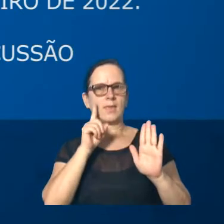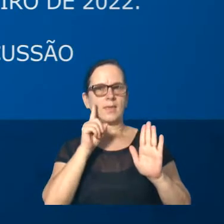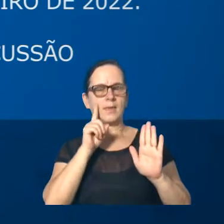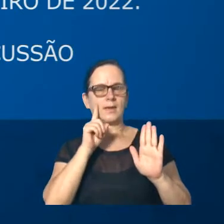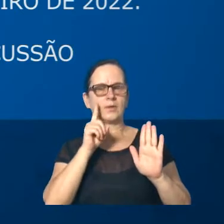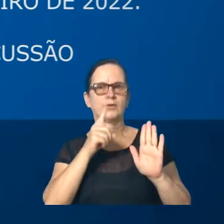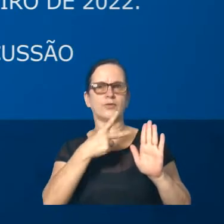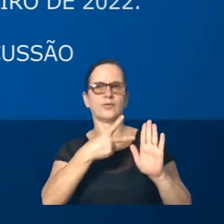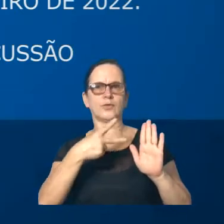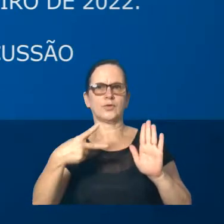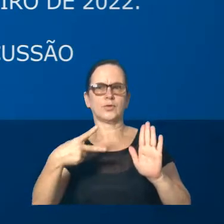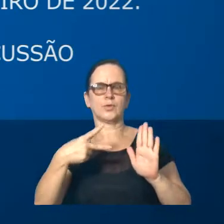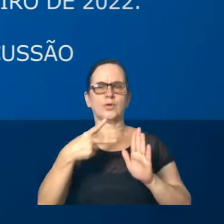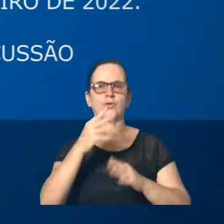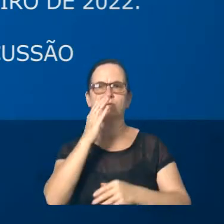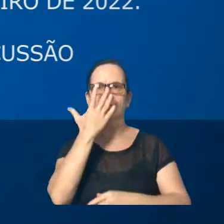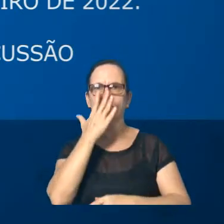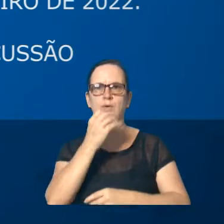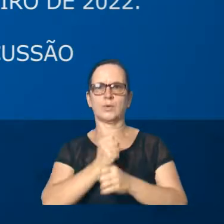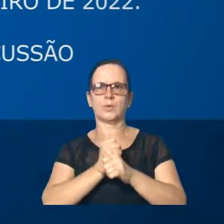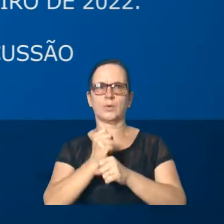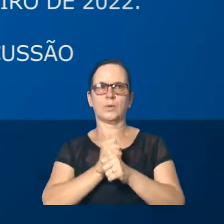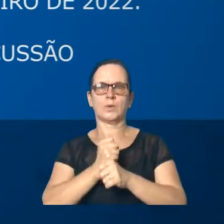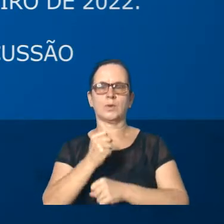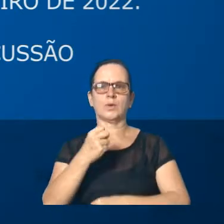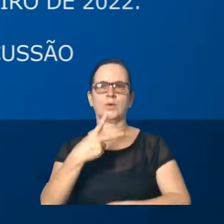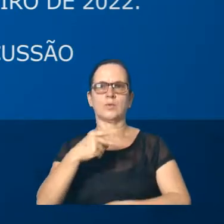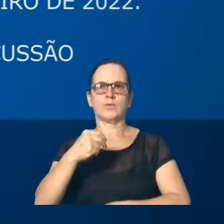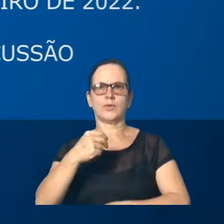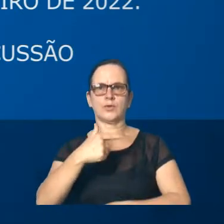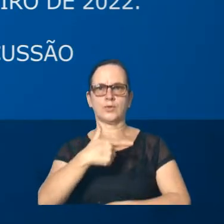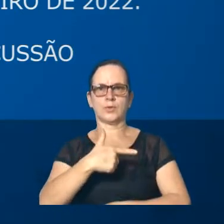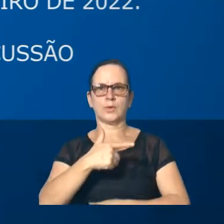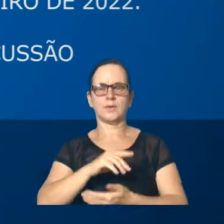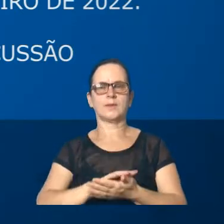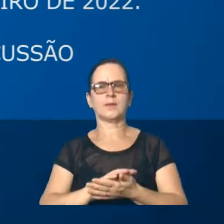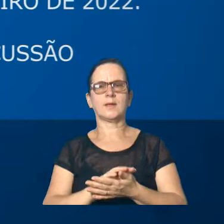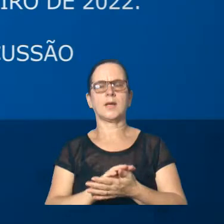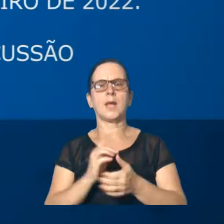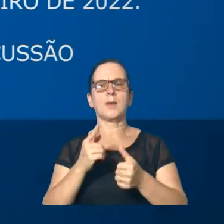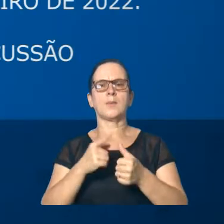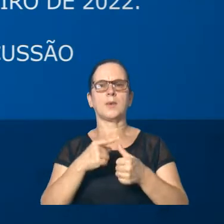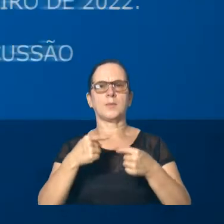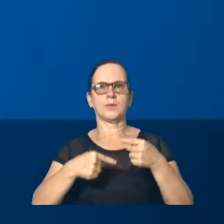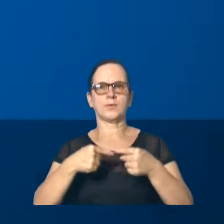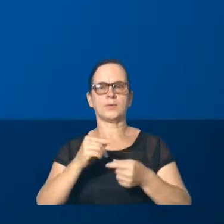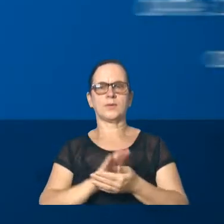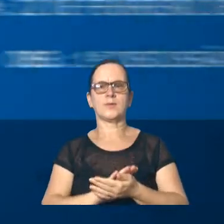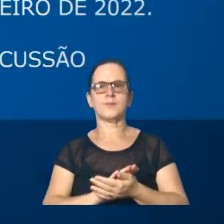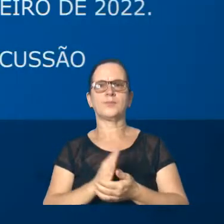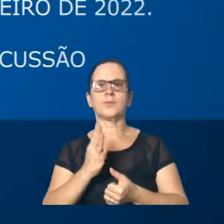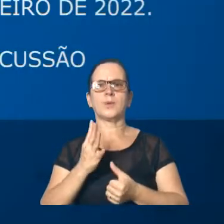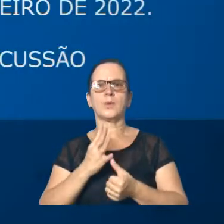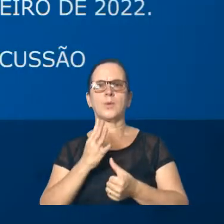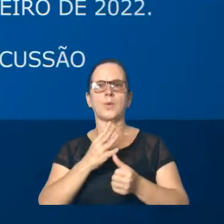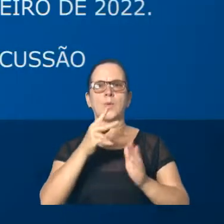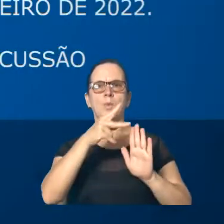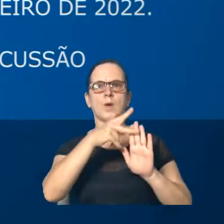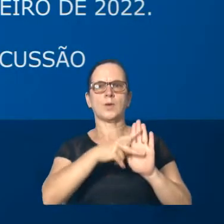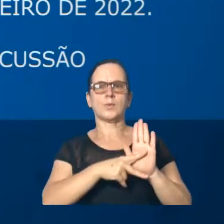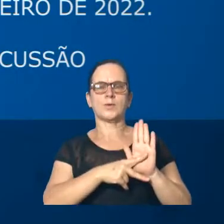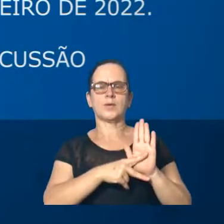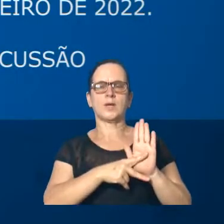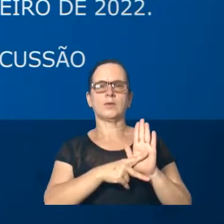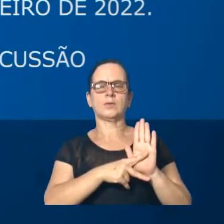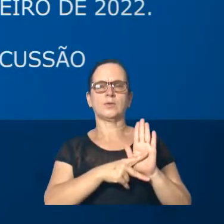é do dia 22 de fevereiro de 2022 e está em primeira discussão. O quarto item é o projeto de